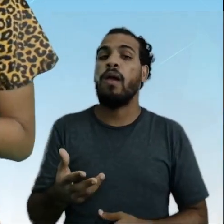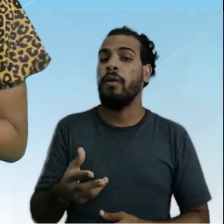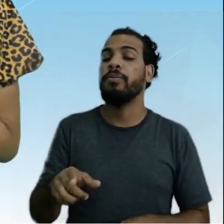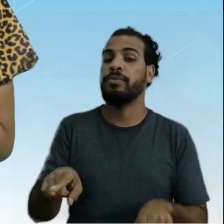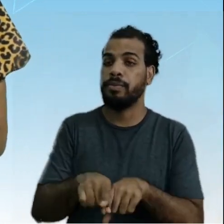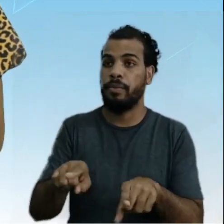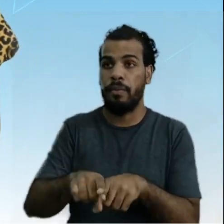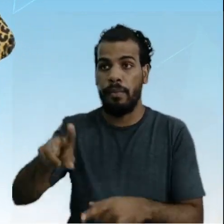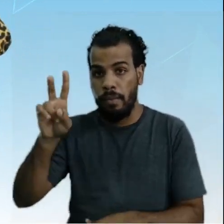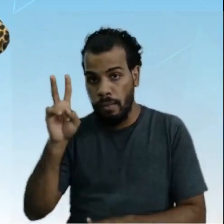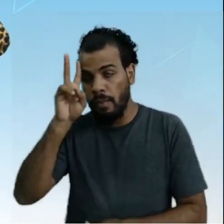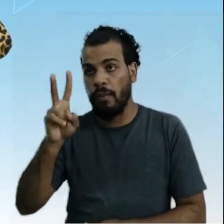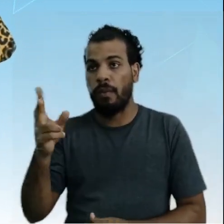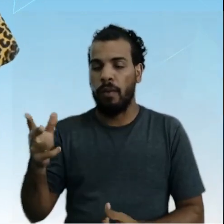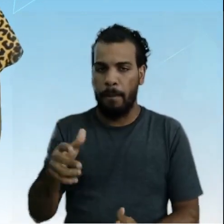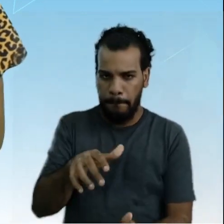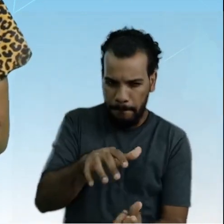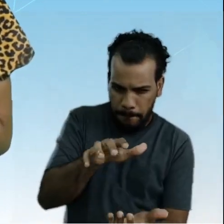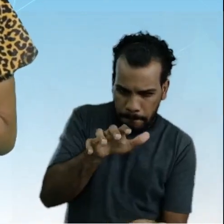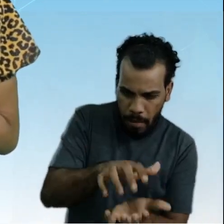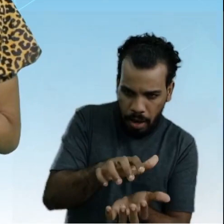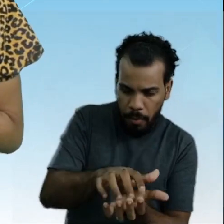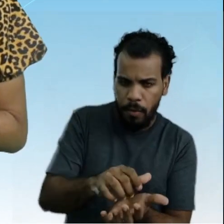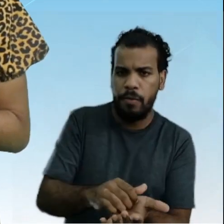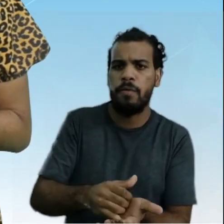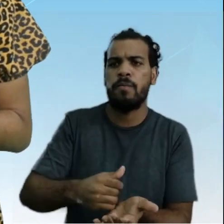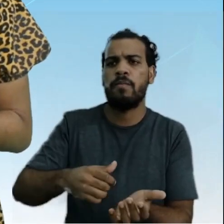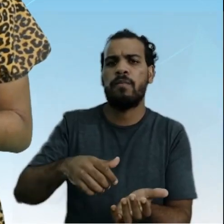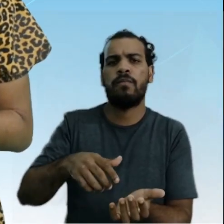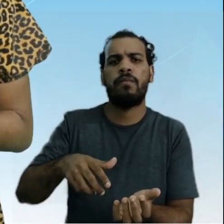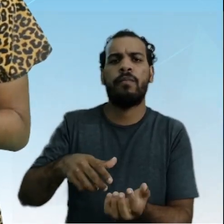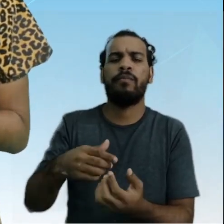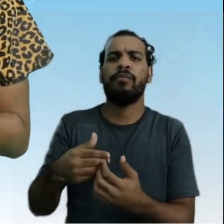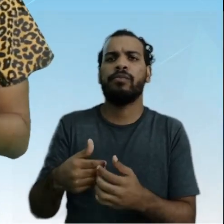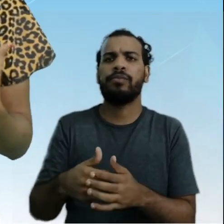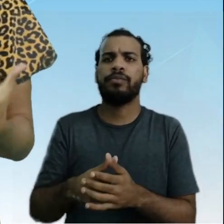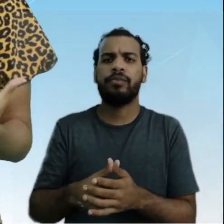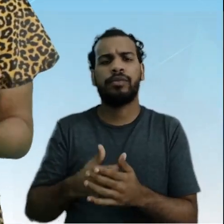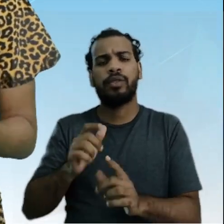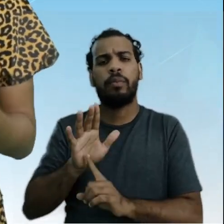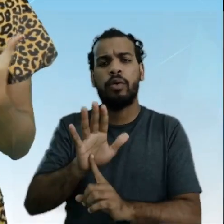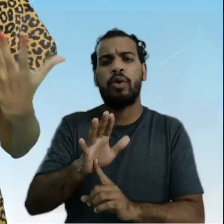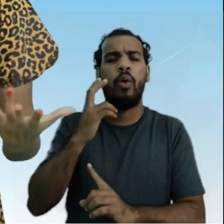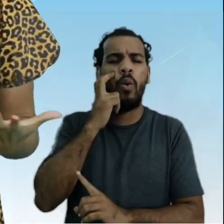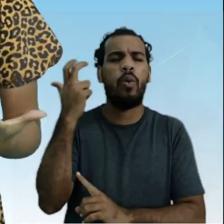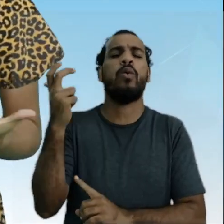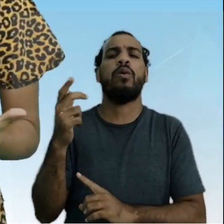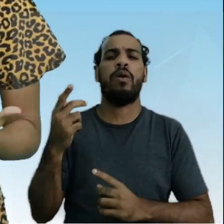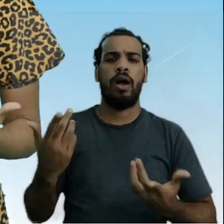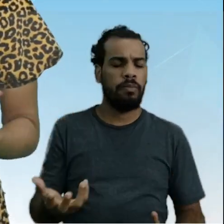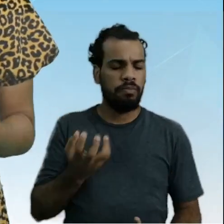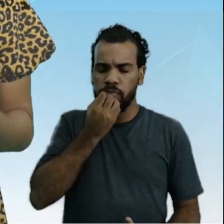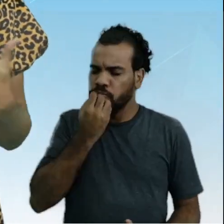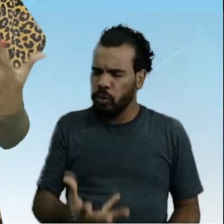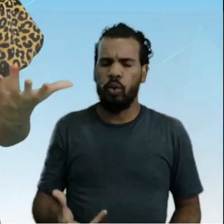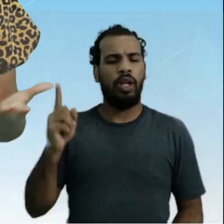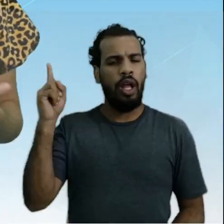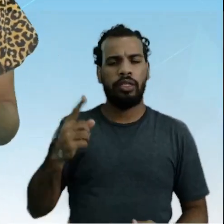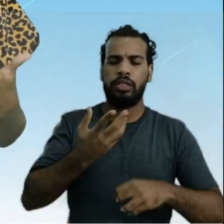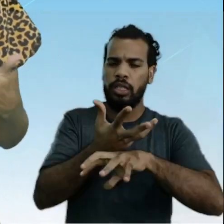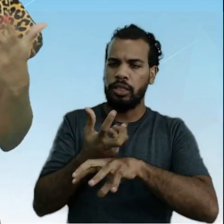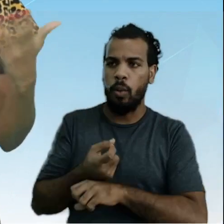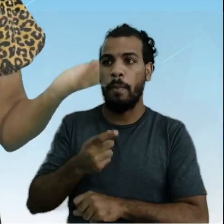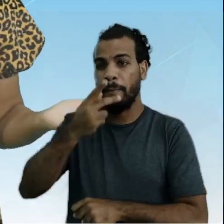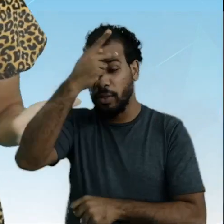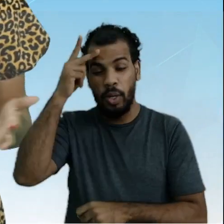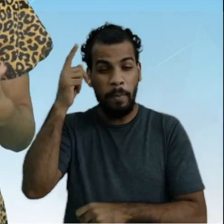lembrar que essa questão bem Pernambuco, né? Bem Sim, regional, não bem é isso? regional e mostrando a cultura que é muito rica do sertão. Normalmente as